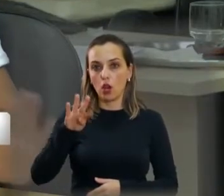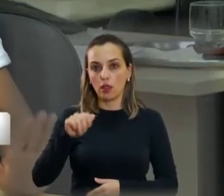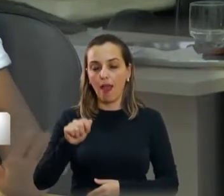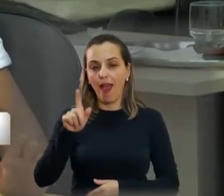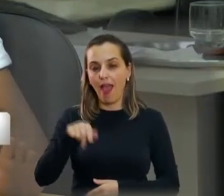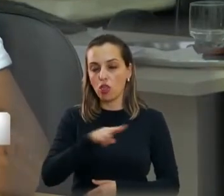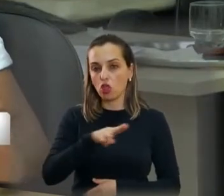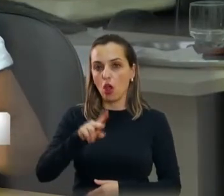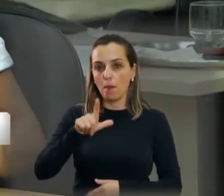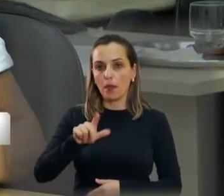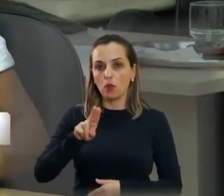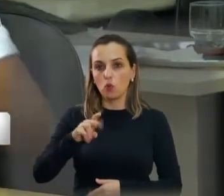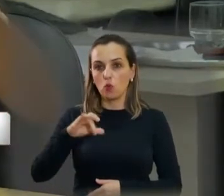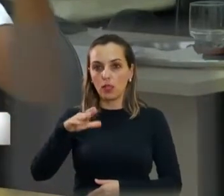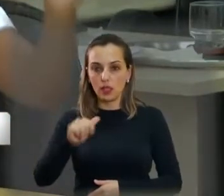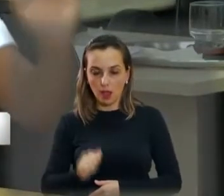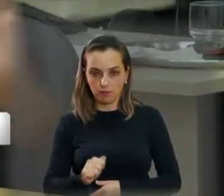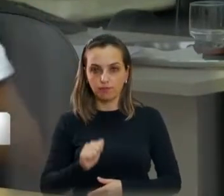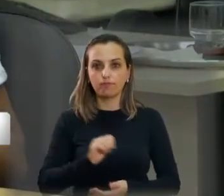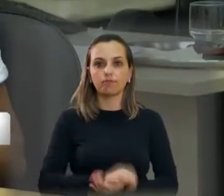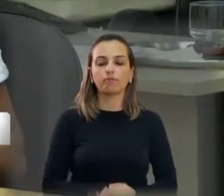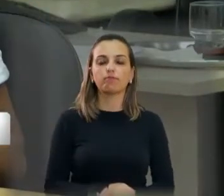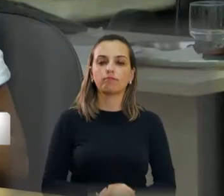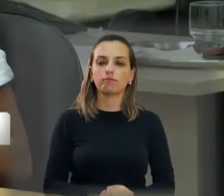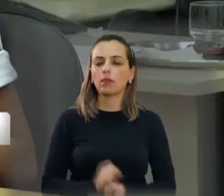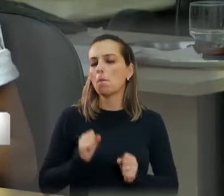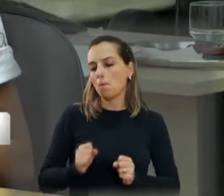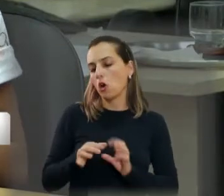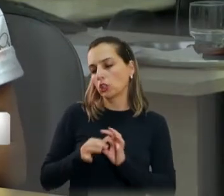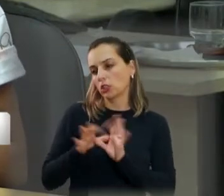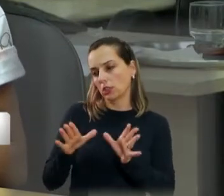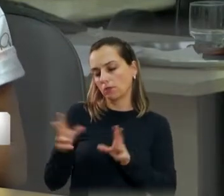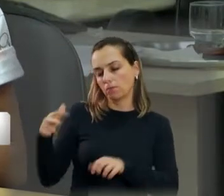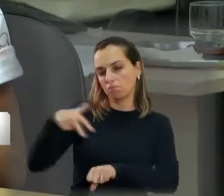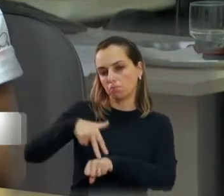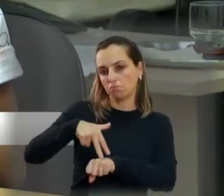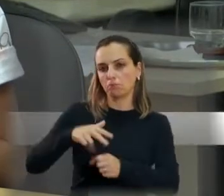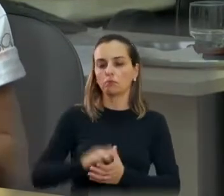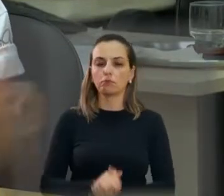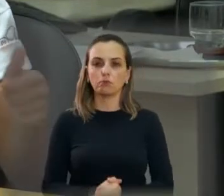por aí mesmo, Lúcia, se estiver confortável, se não, pode usar o púlpito também.